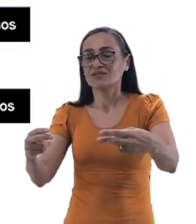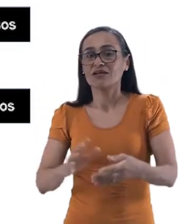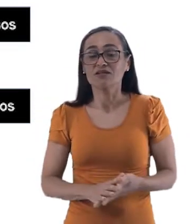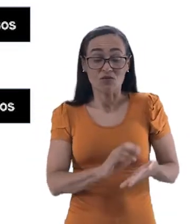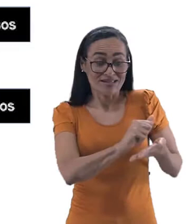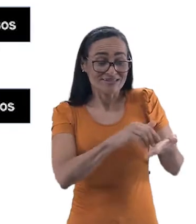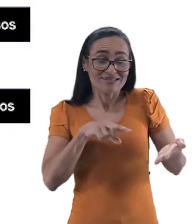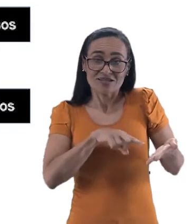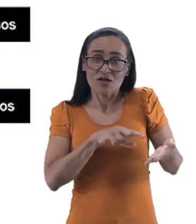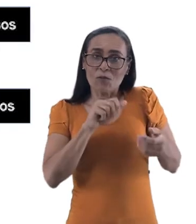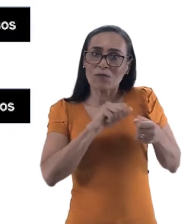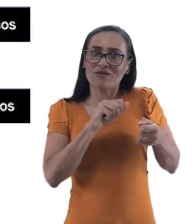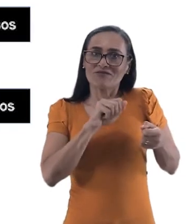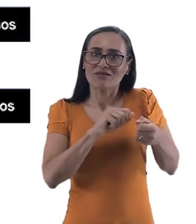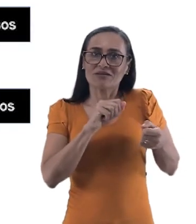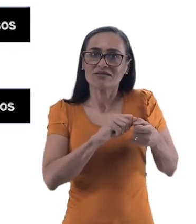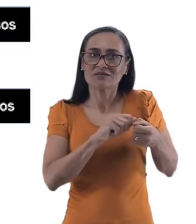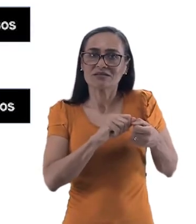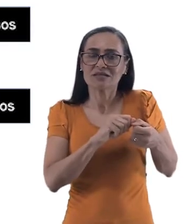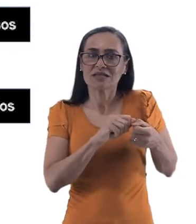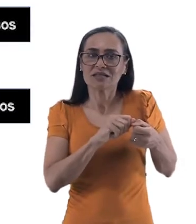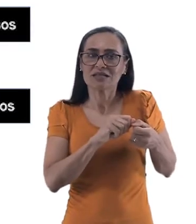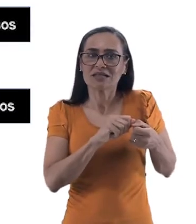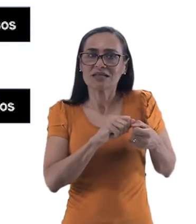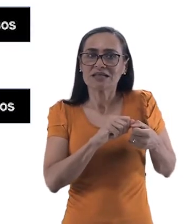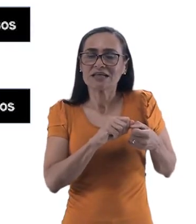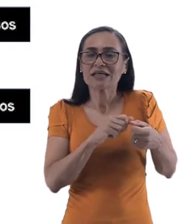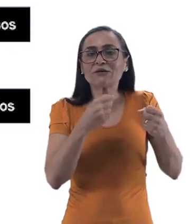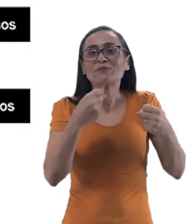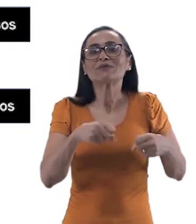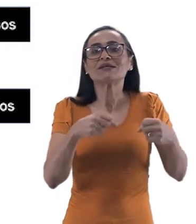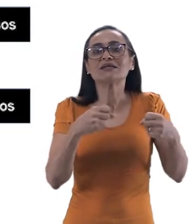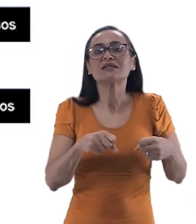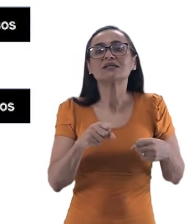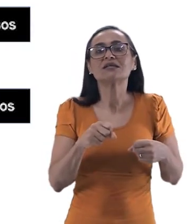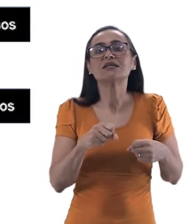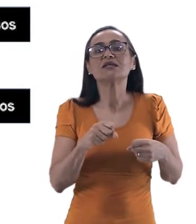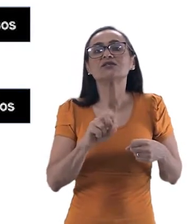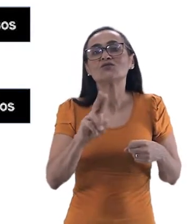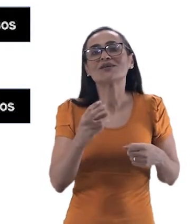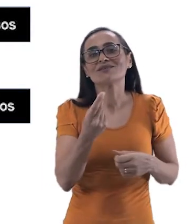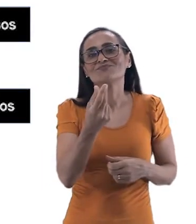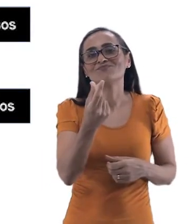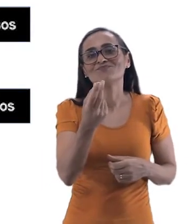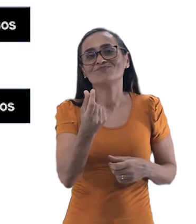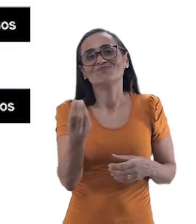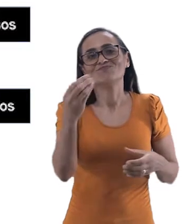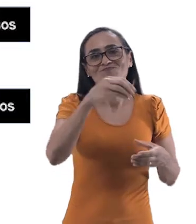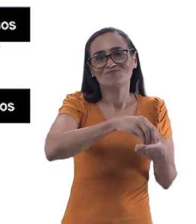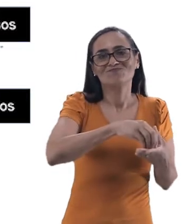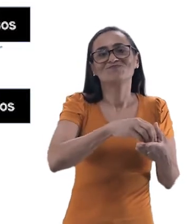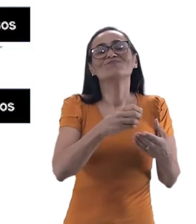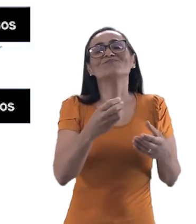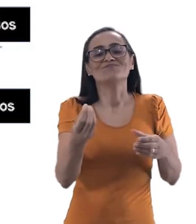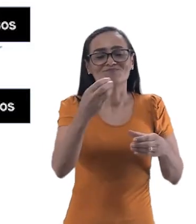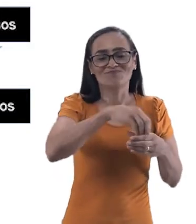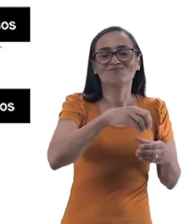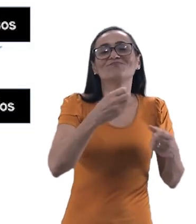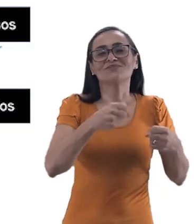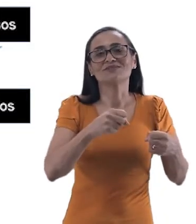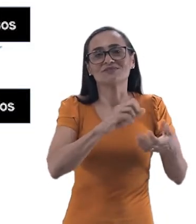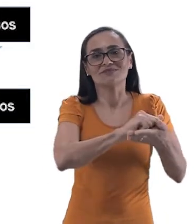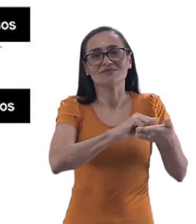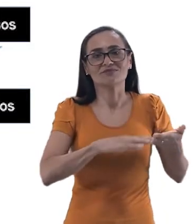essas atividades, para serem executadas, elas consomem recursos,